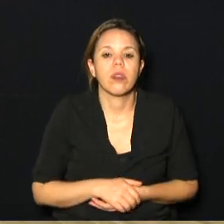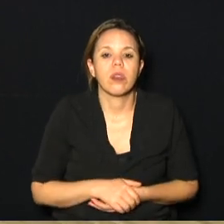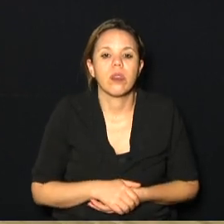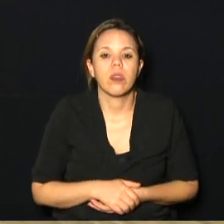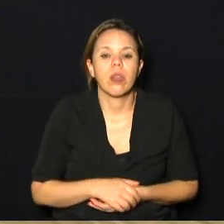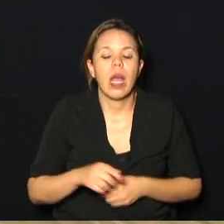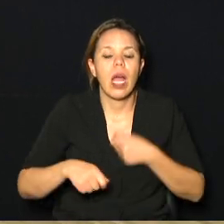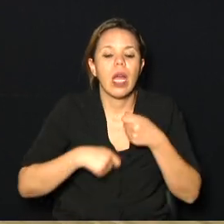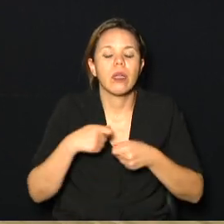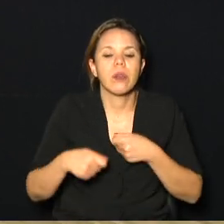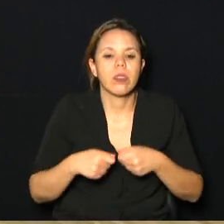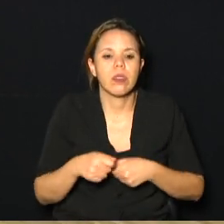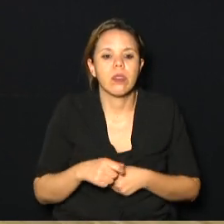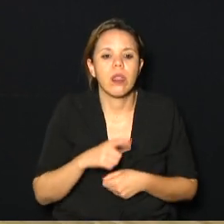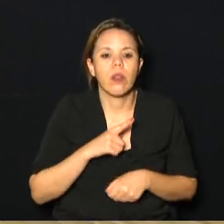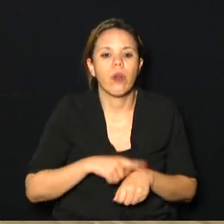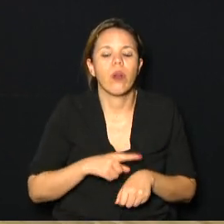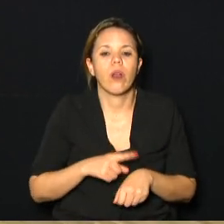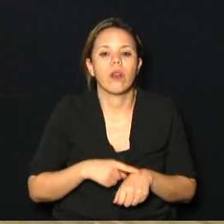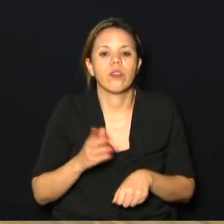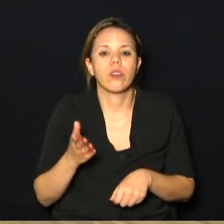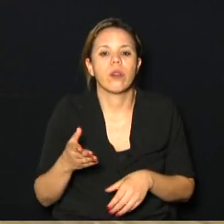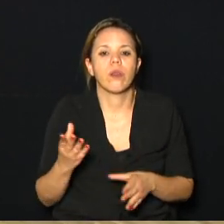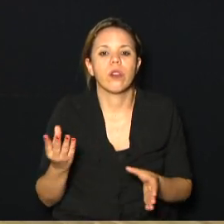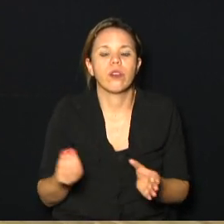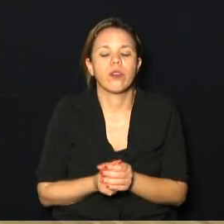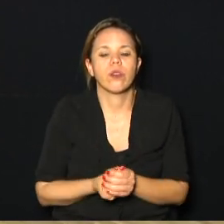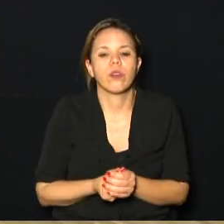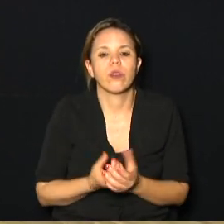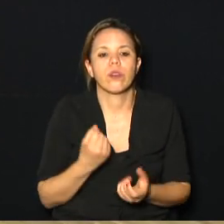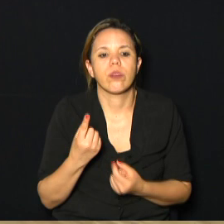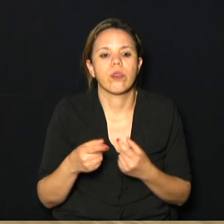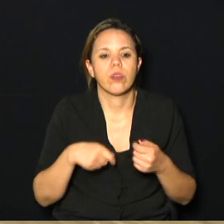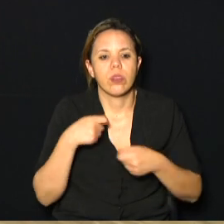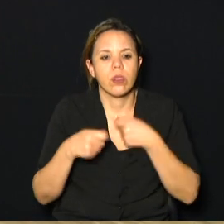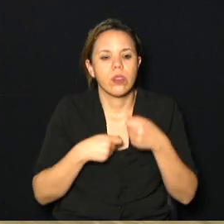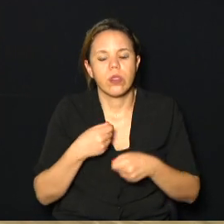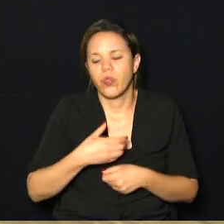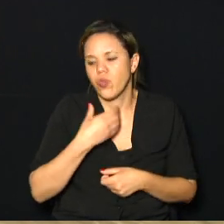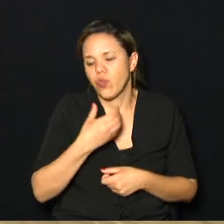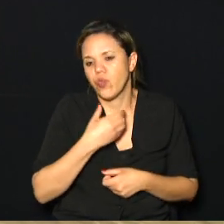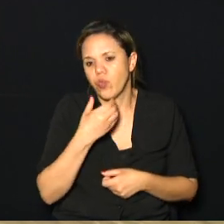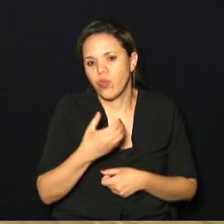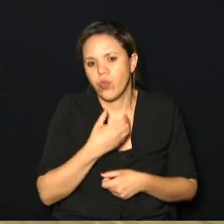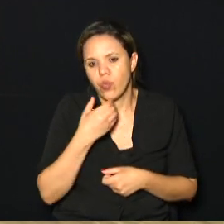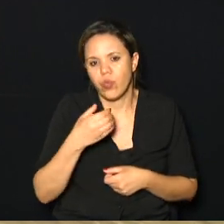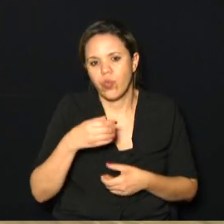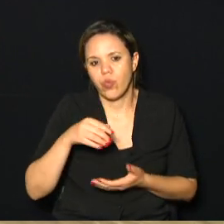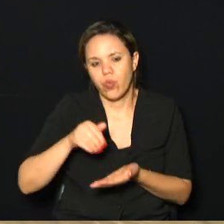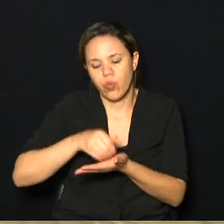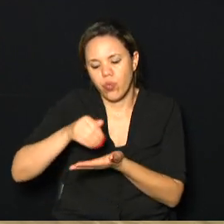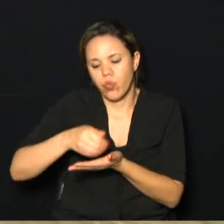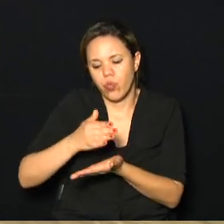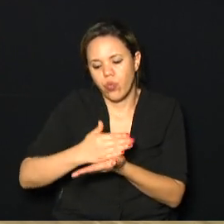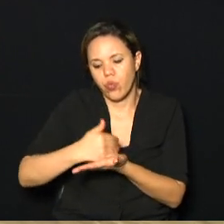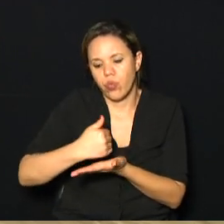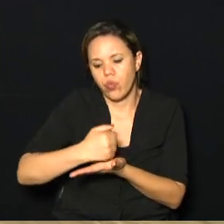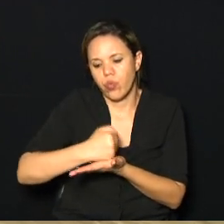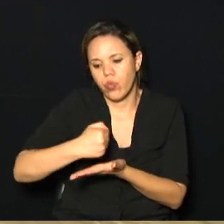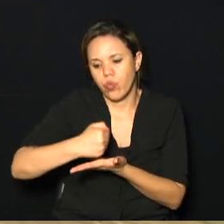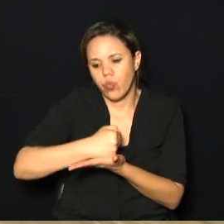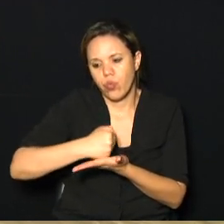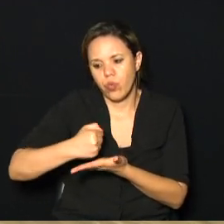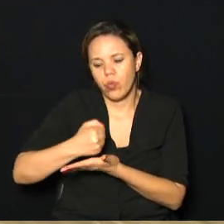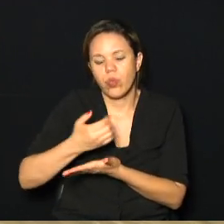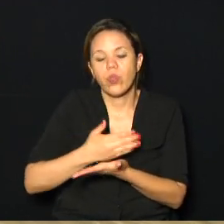a alimentação. Vai ter uma hora que já pode introduzir alguns alimentos como frutas, a famosa papinha. Que momento que a mãe já